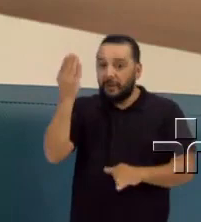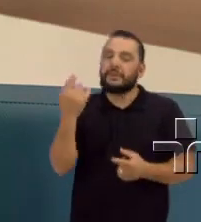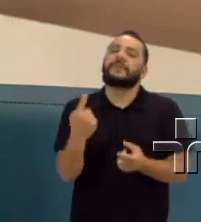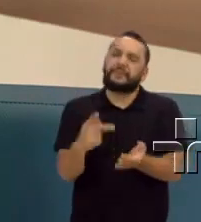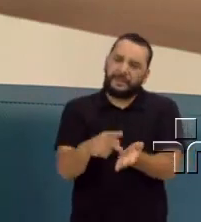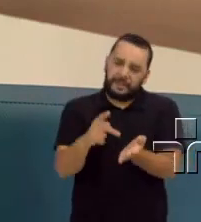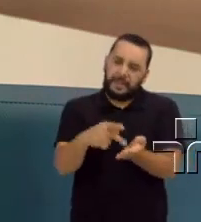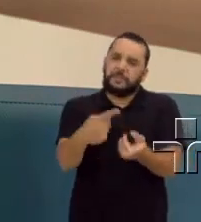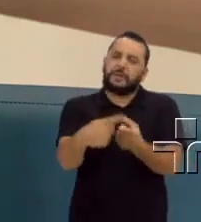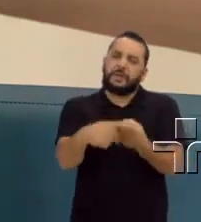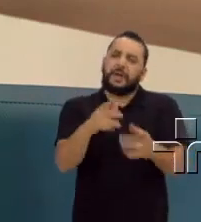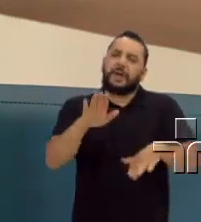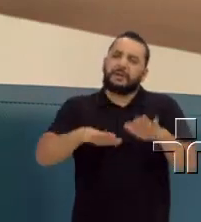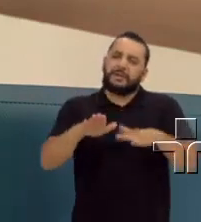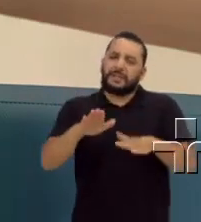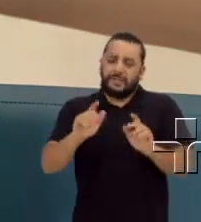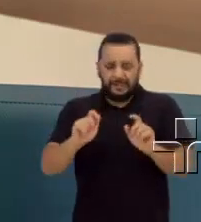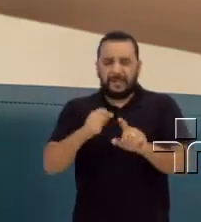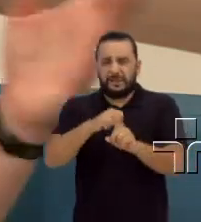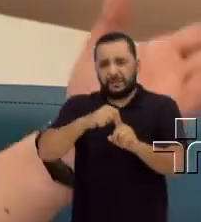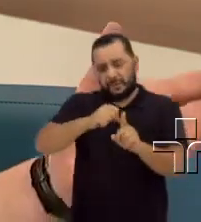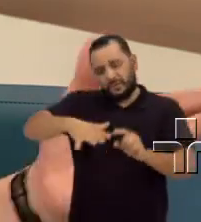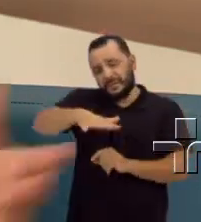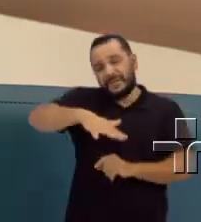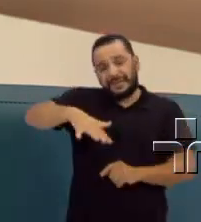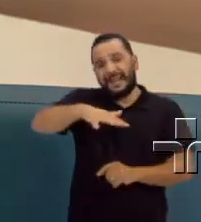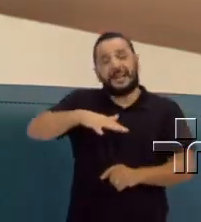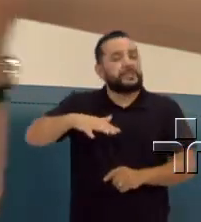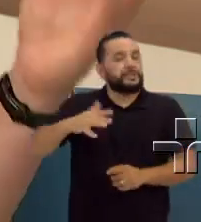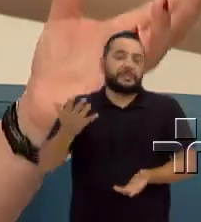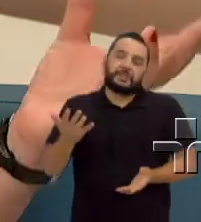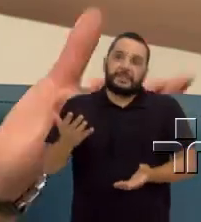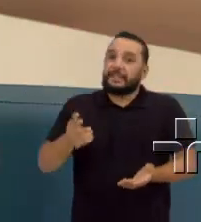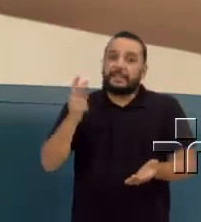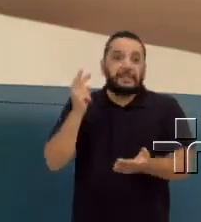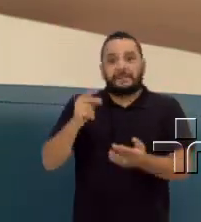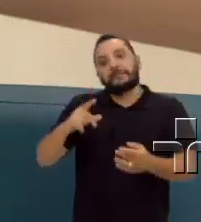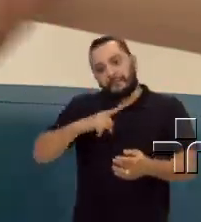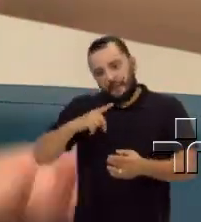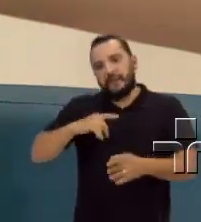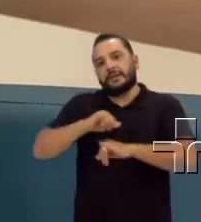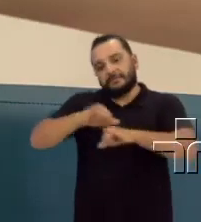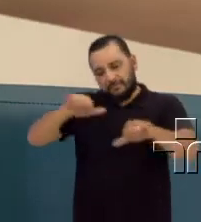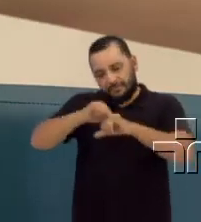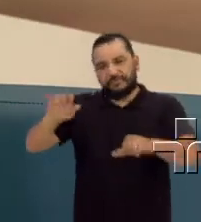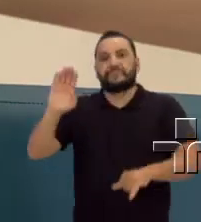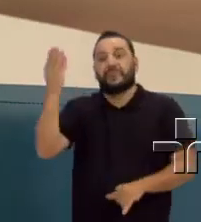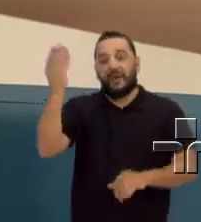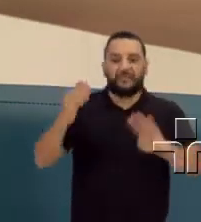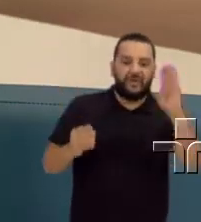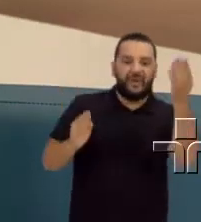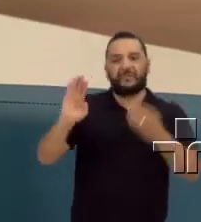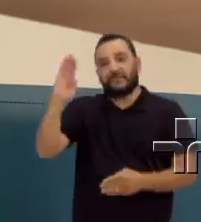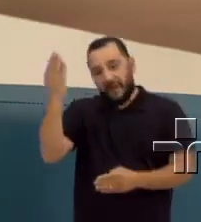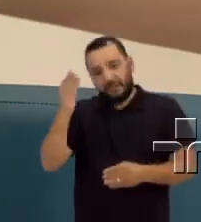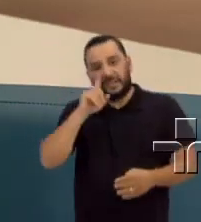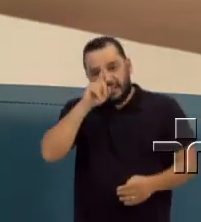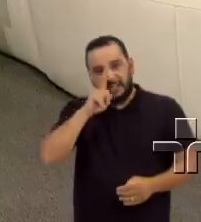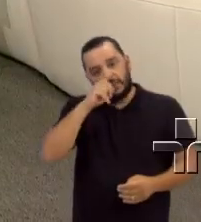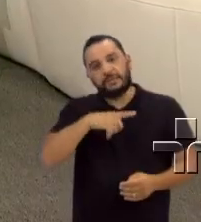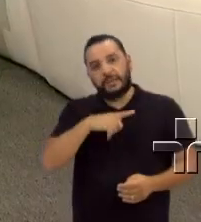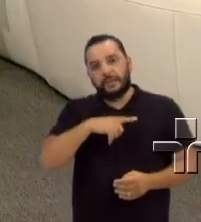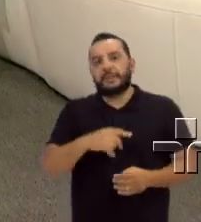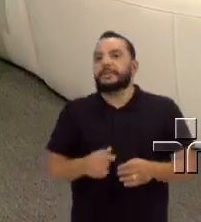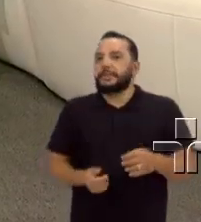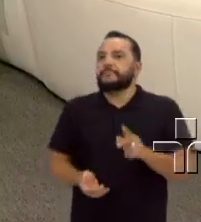pode passar a viver num mundo totalmente virtual de fake news, um mundo da fantasia. Esse é um risco, Beth?